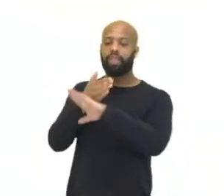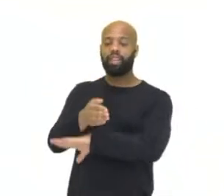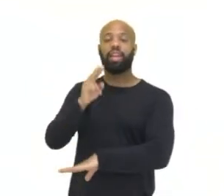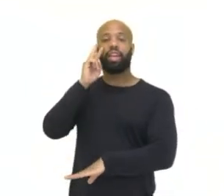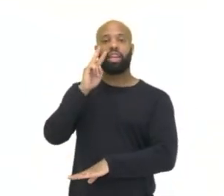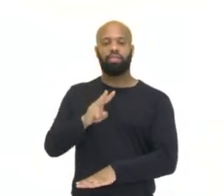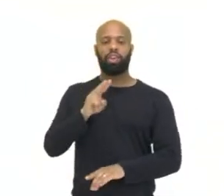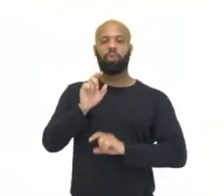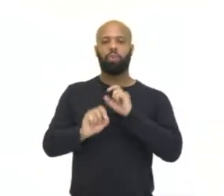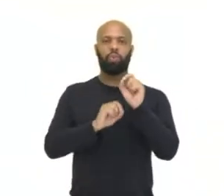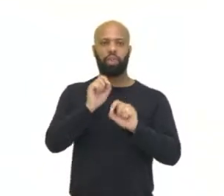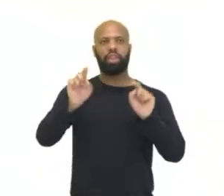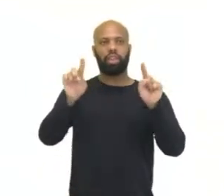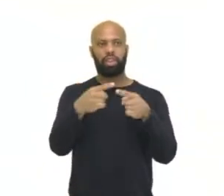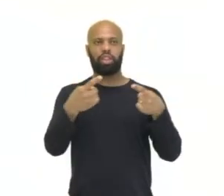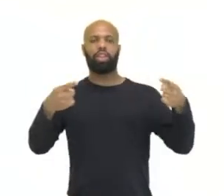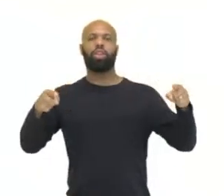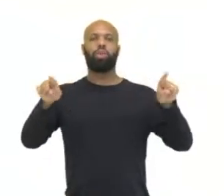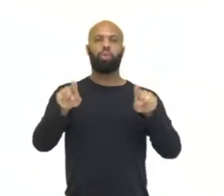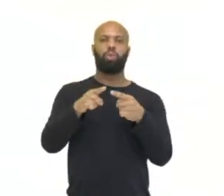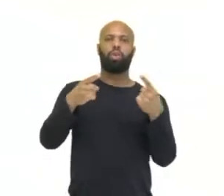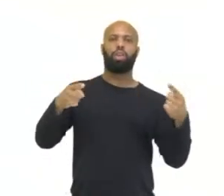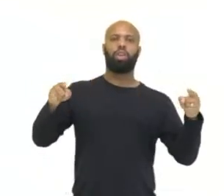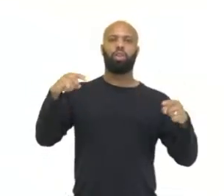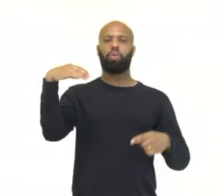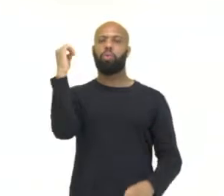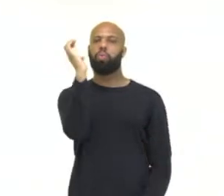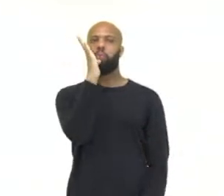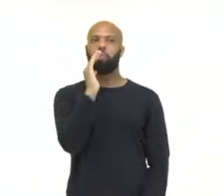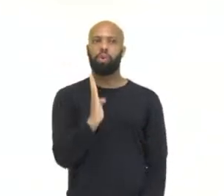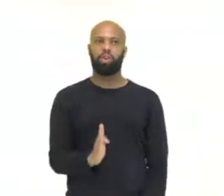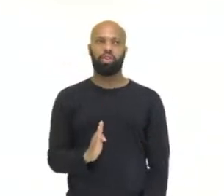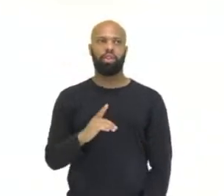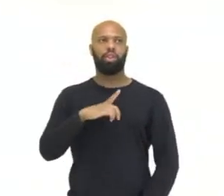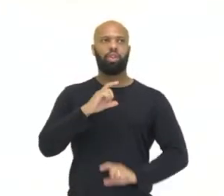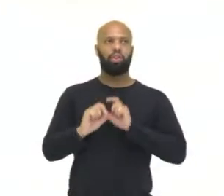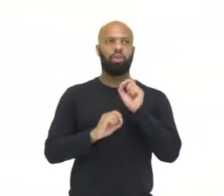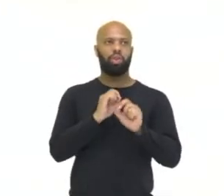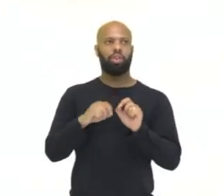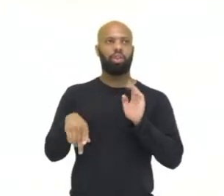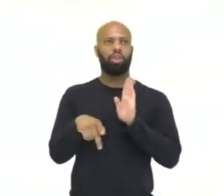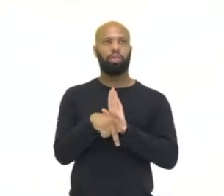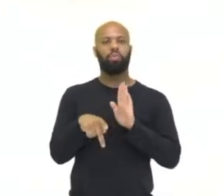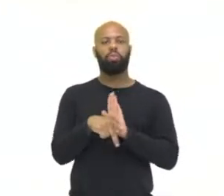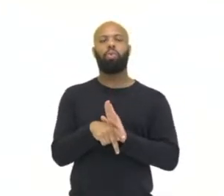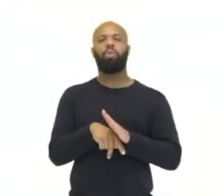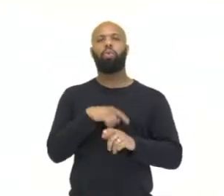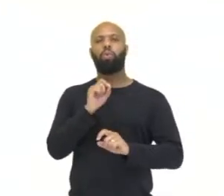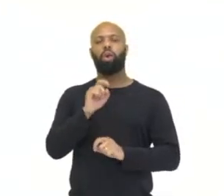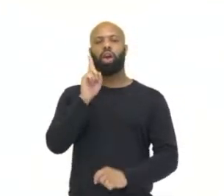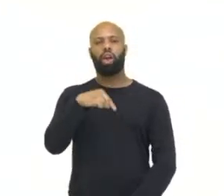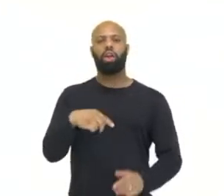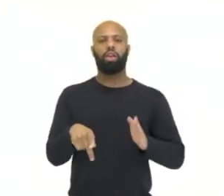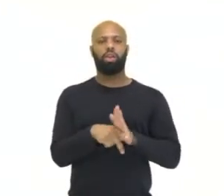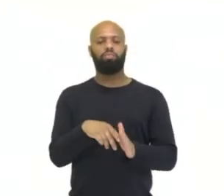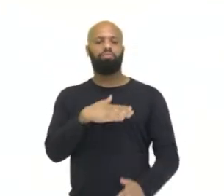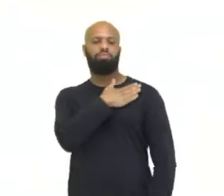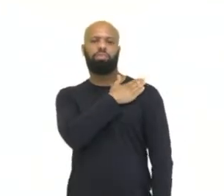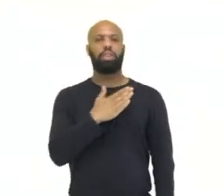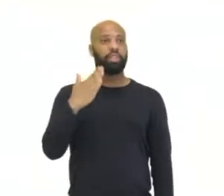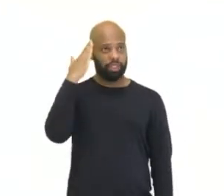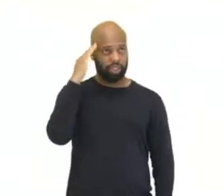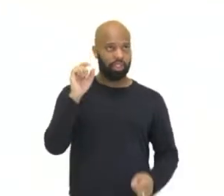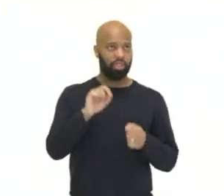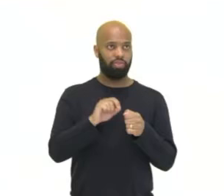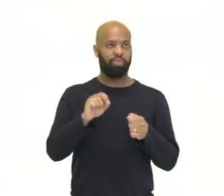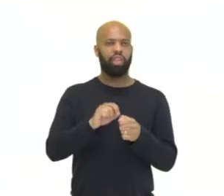a execução do hino nacional brasileiro, né, em um vídeo produzido pelo Exército Brasileiro, né, traz